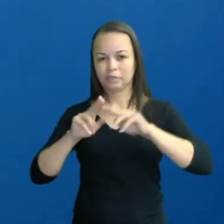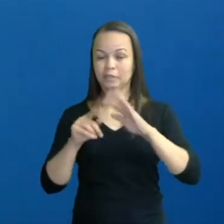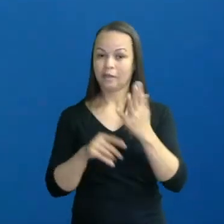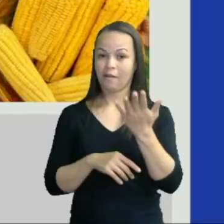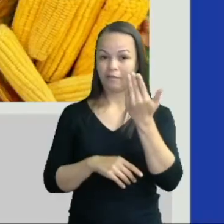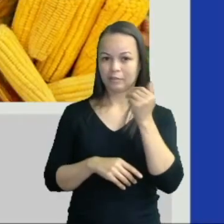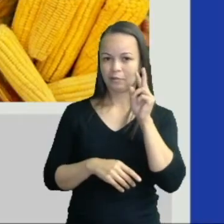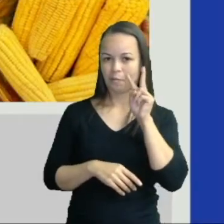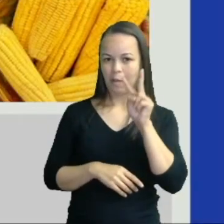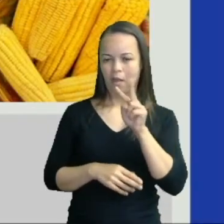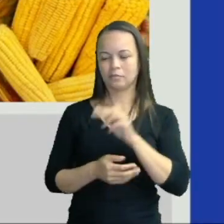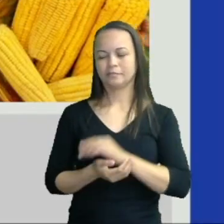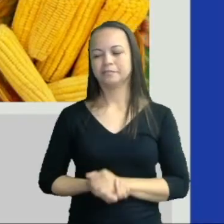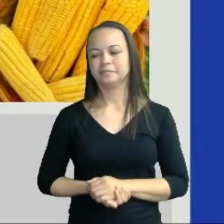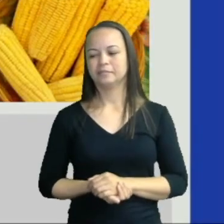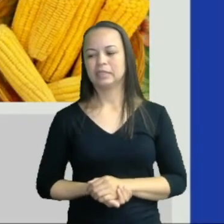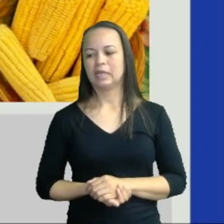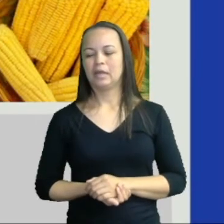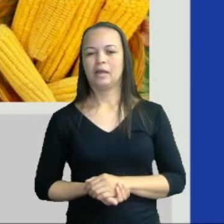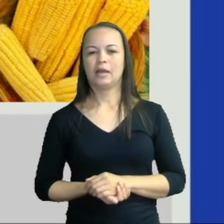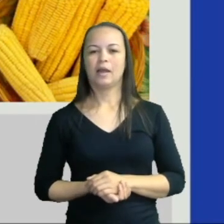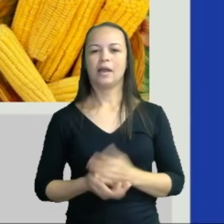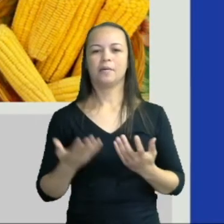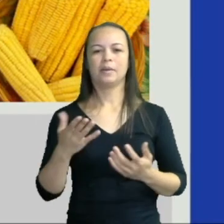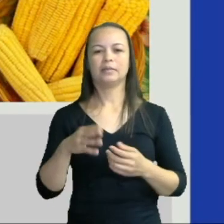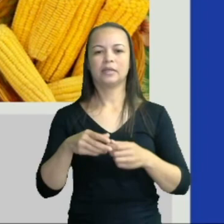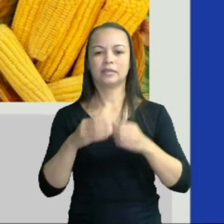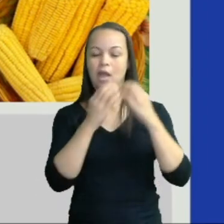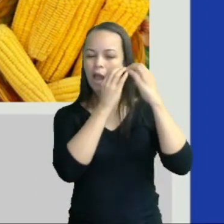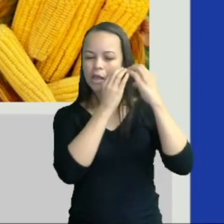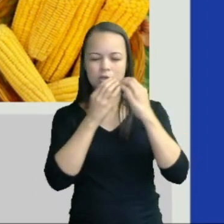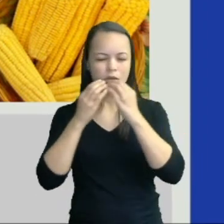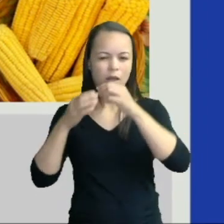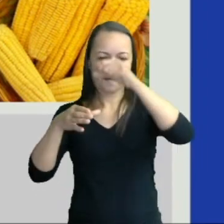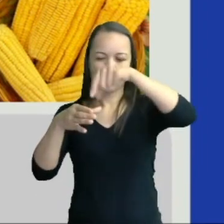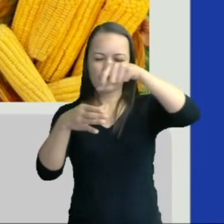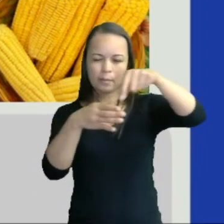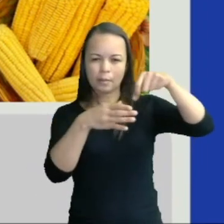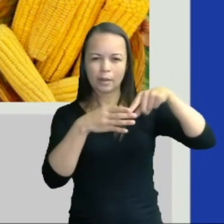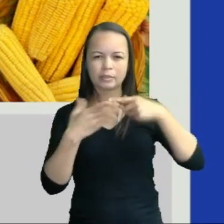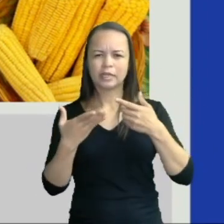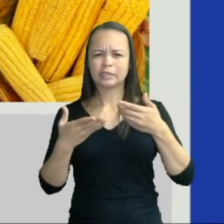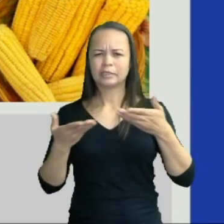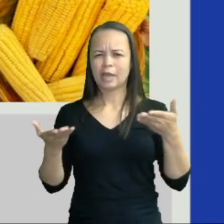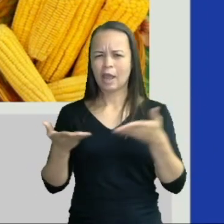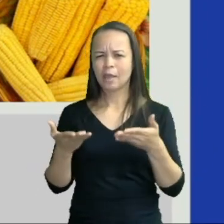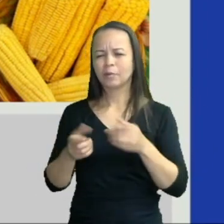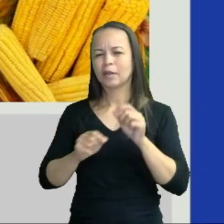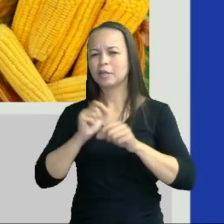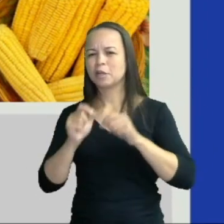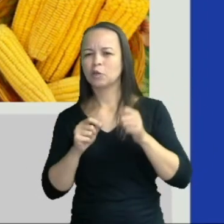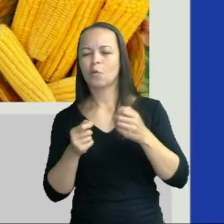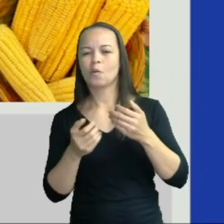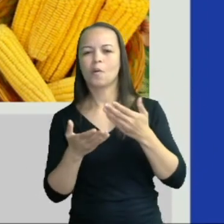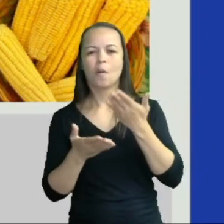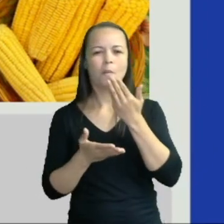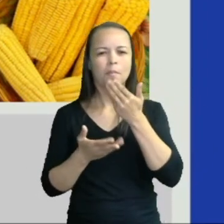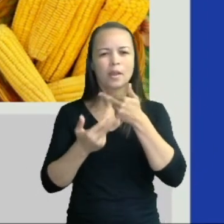mostrar. Plantação de milho. É nessa época, né, que a gente come muitas comidas gostosas,